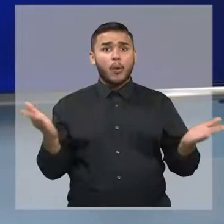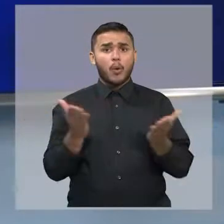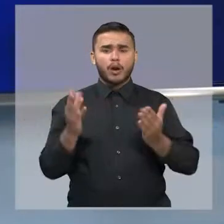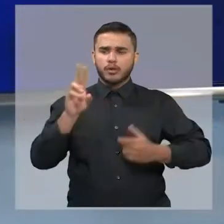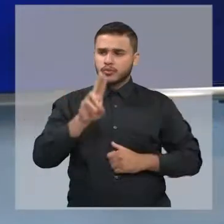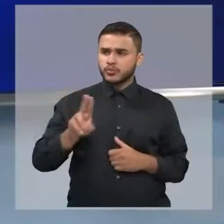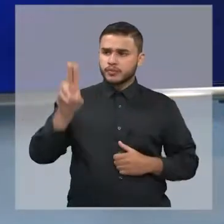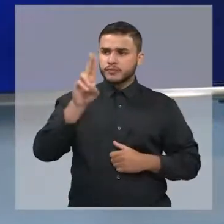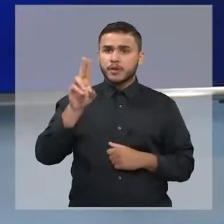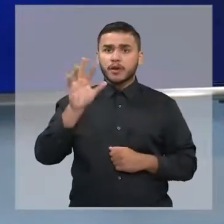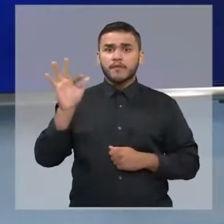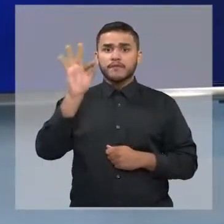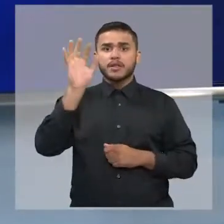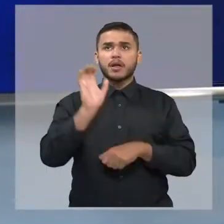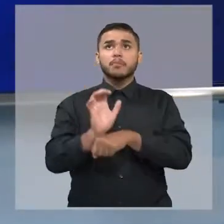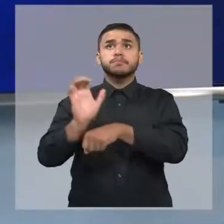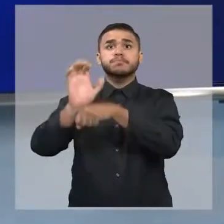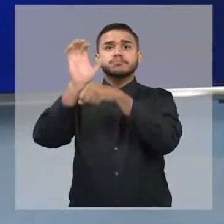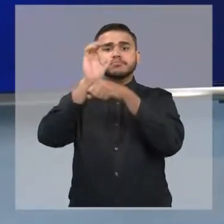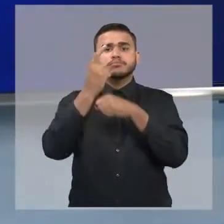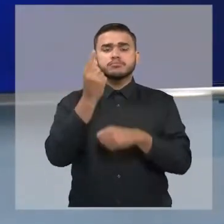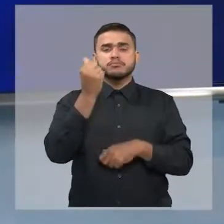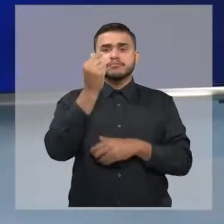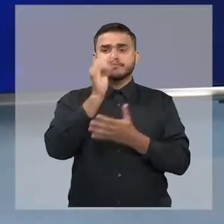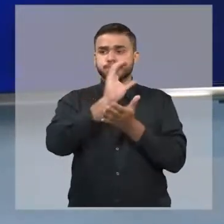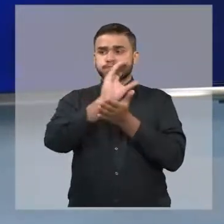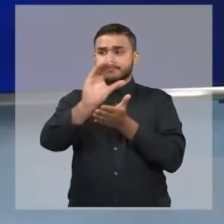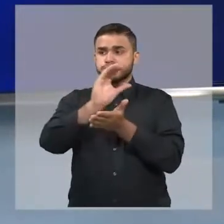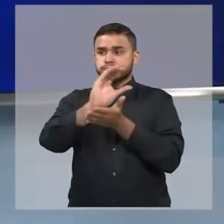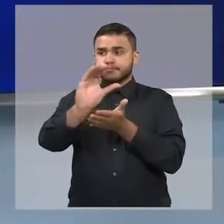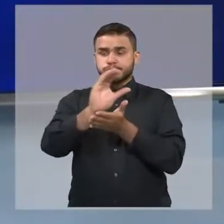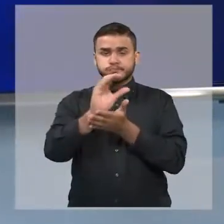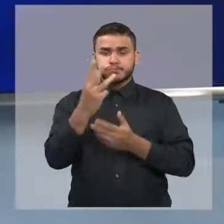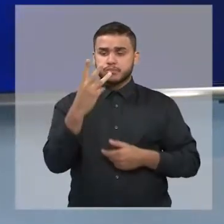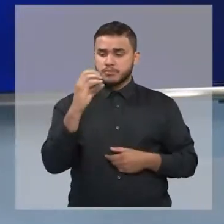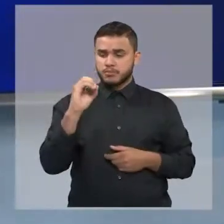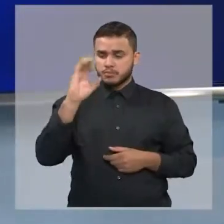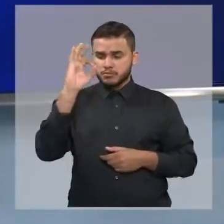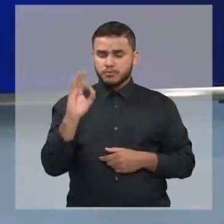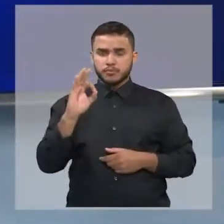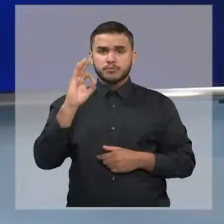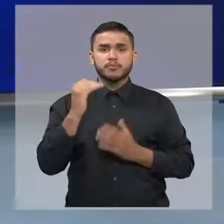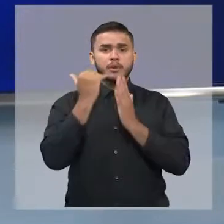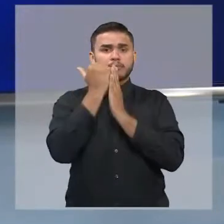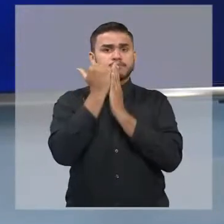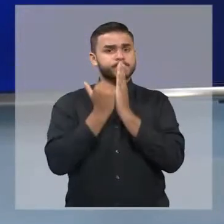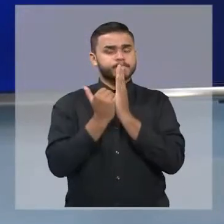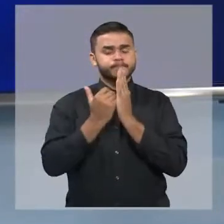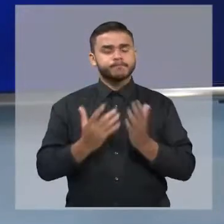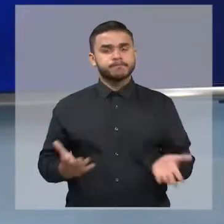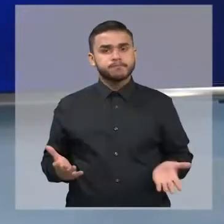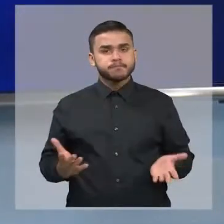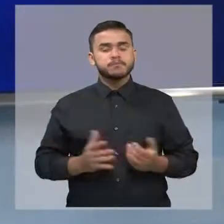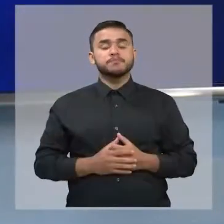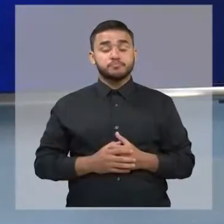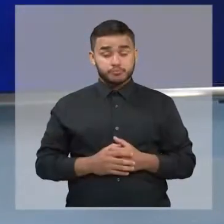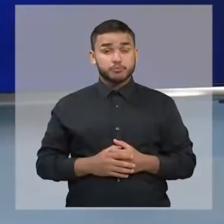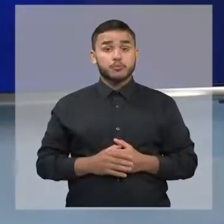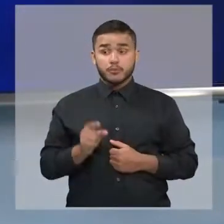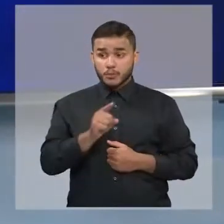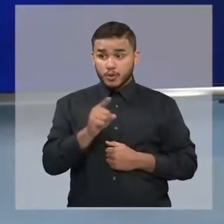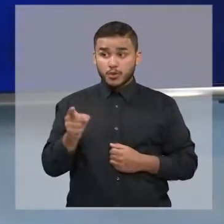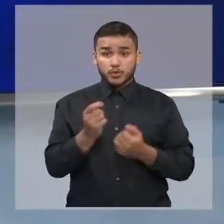de 30%. Não, mas não para por aí. Imagine que os jovens pesquisadores de